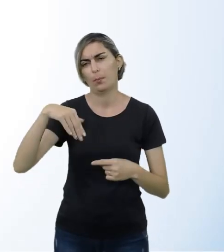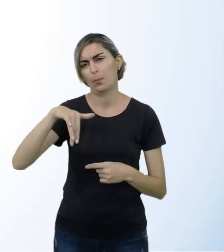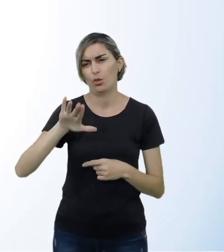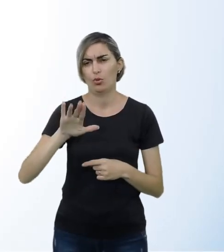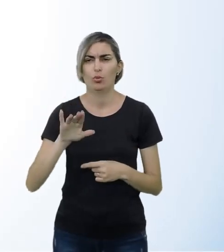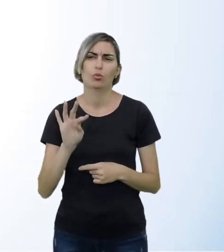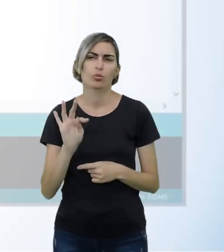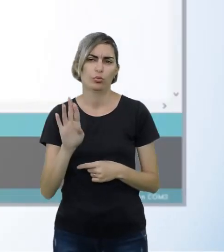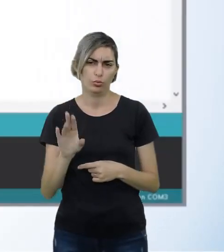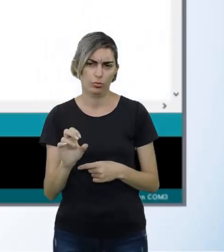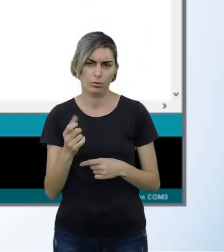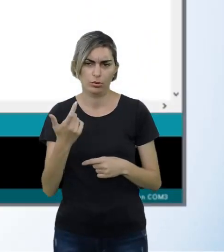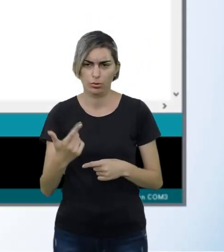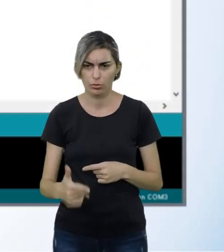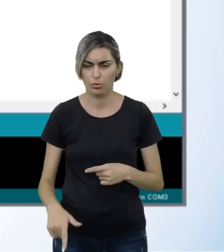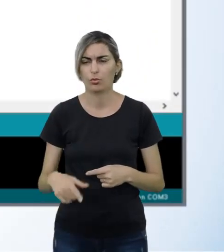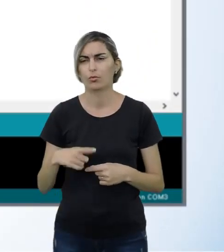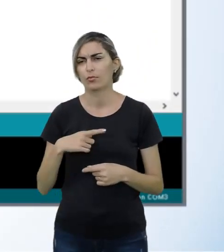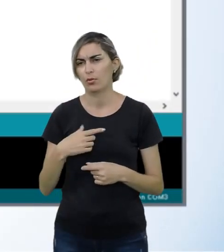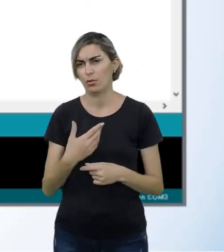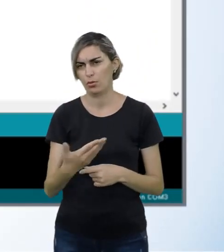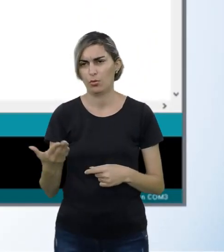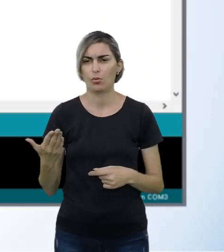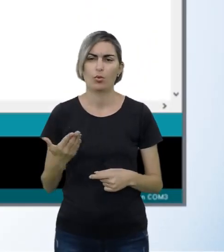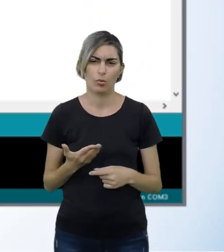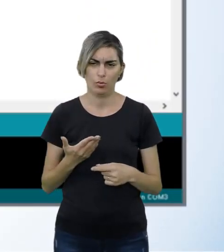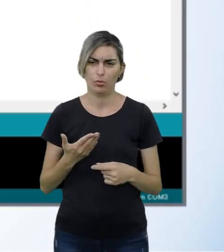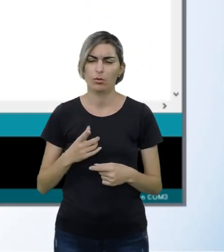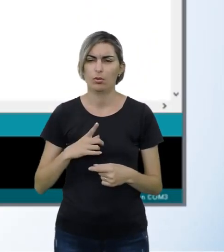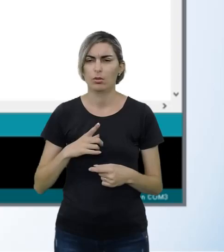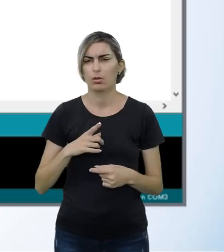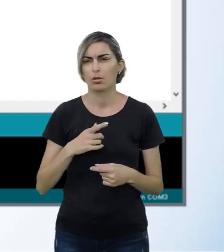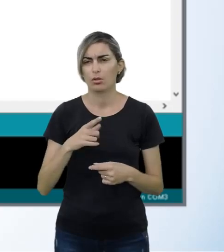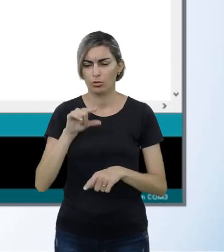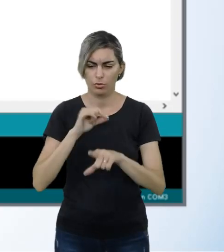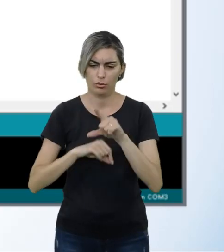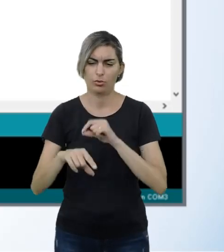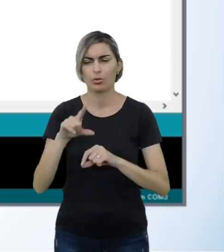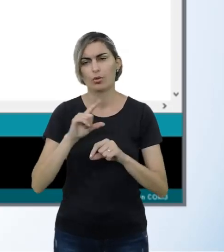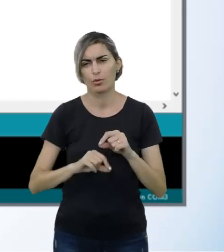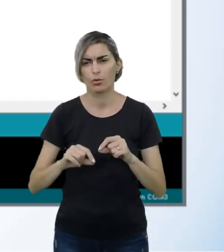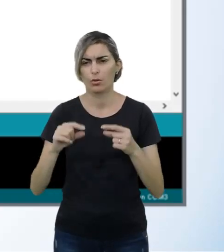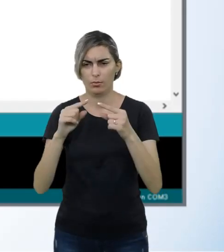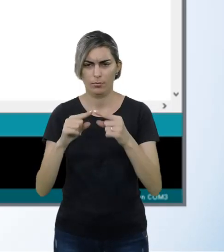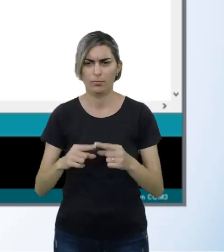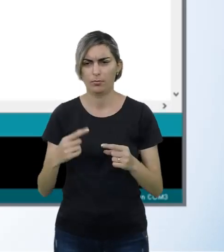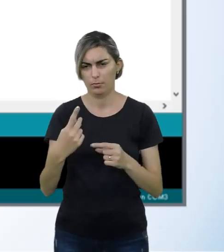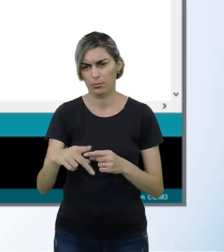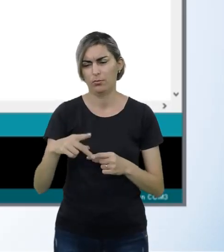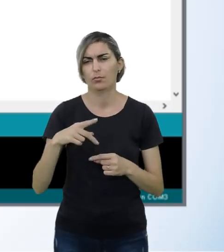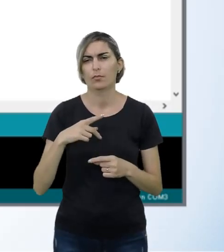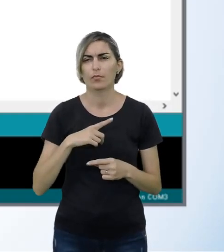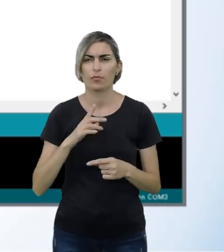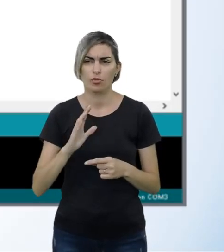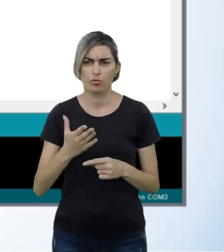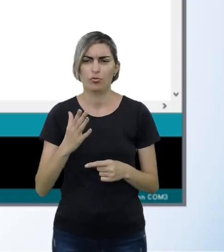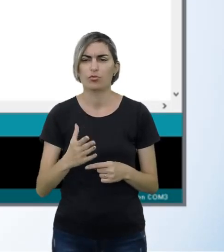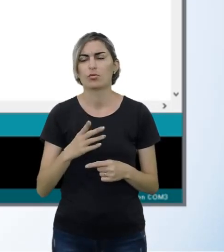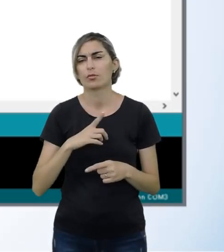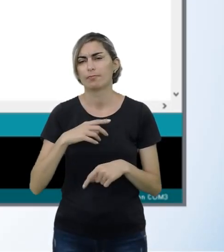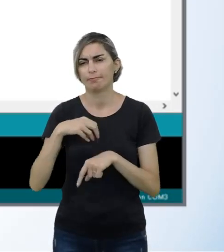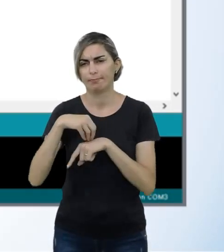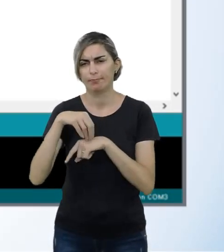menu Tools novamente e em Serial Port ou porta serial, escolha a porta apropriada para o seu Arduino. Geralmente o